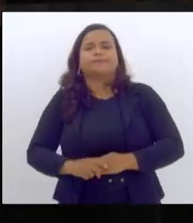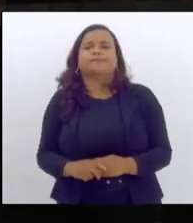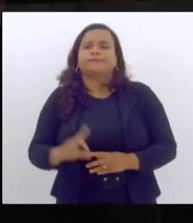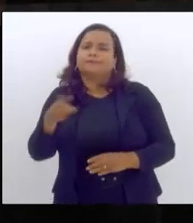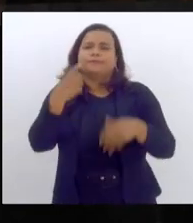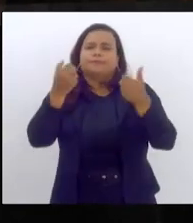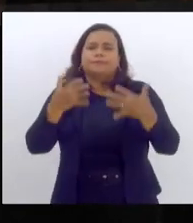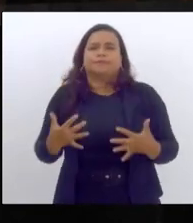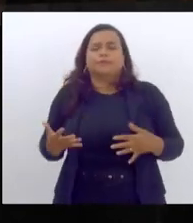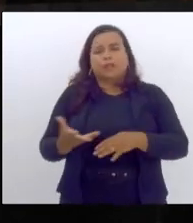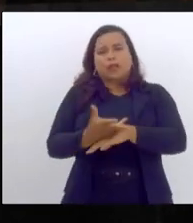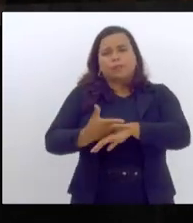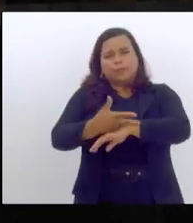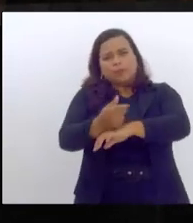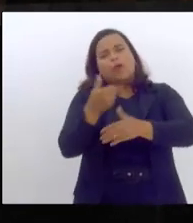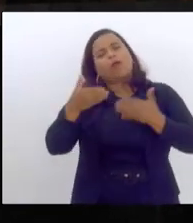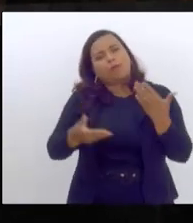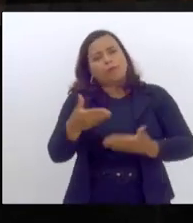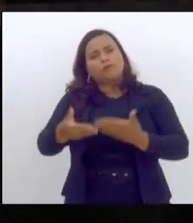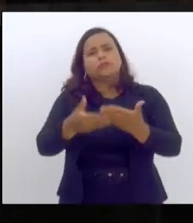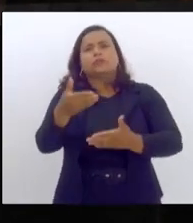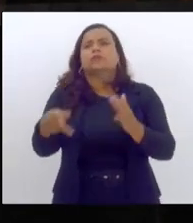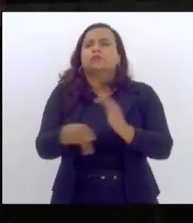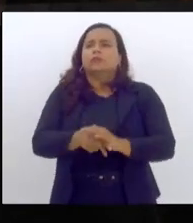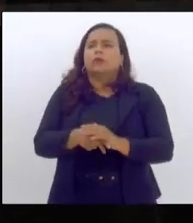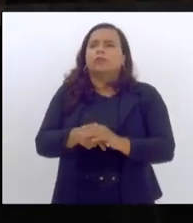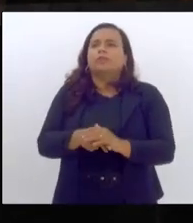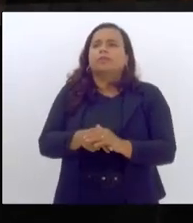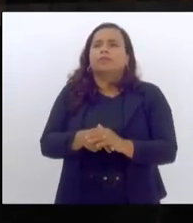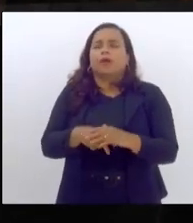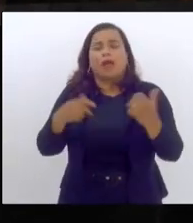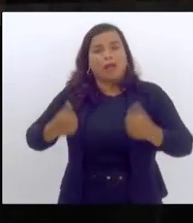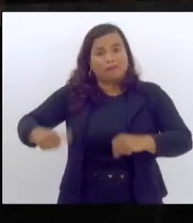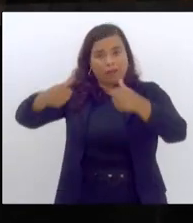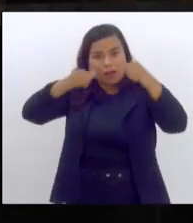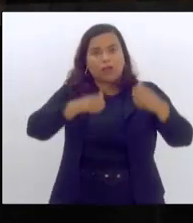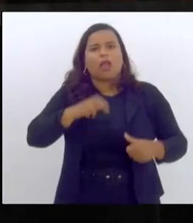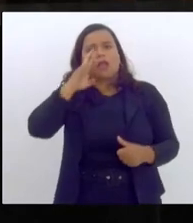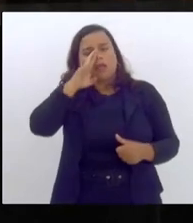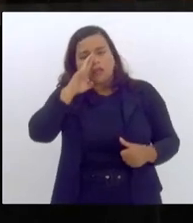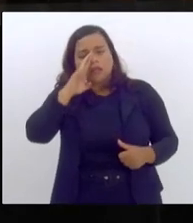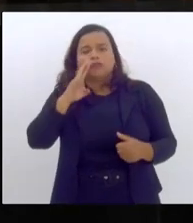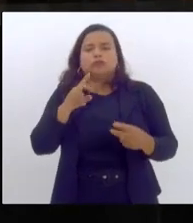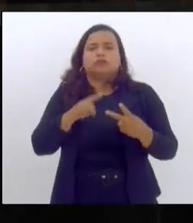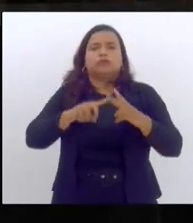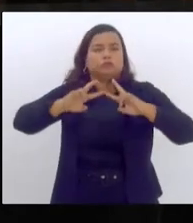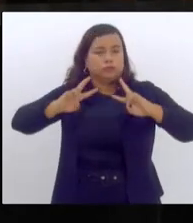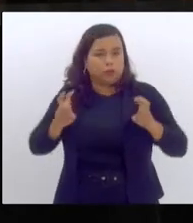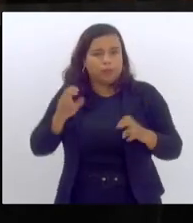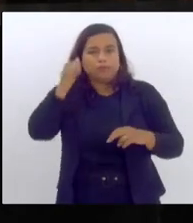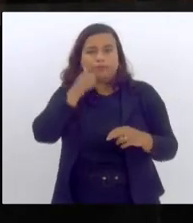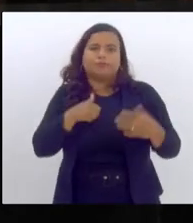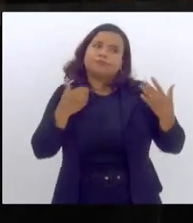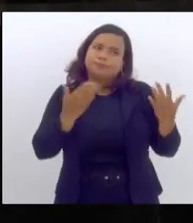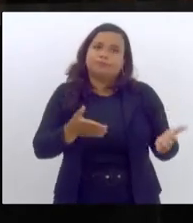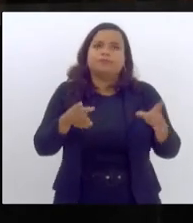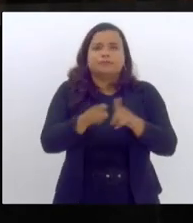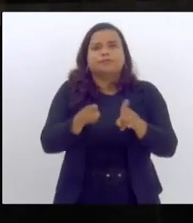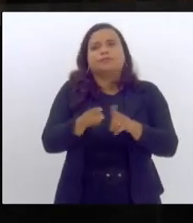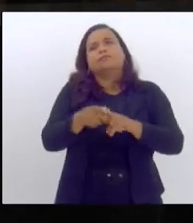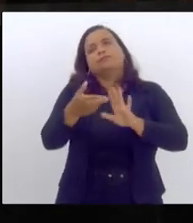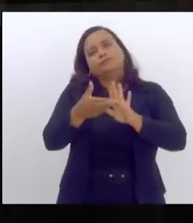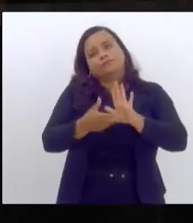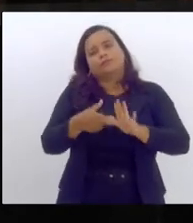aprimorar todo um processo de avaliação de risco com relação à mulher, e é o protocolo